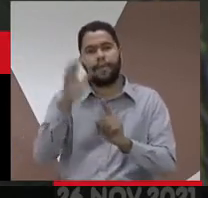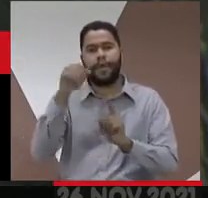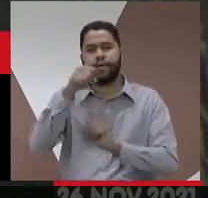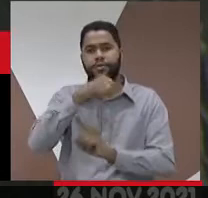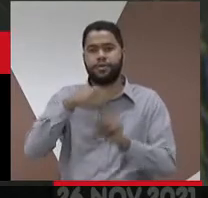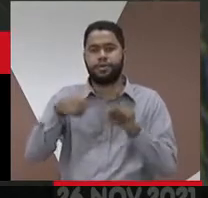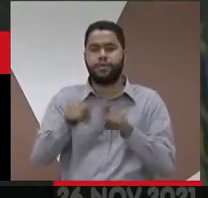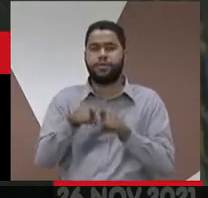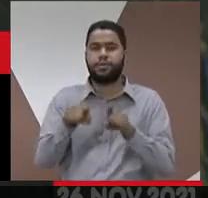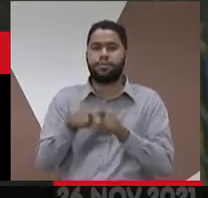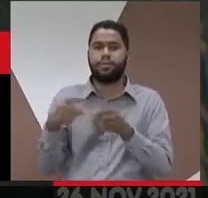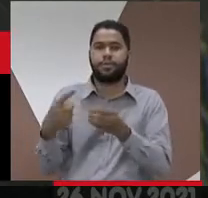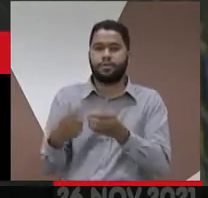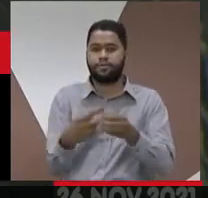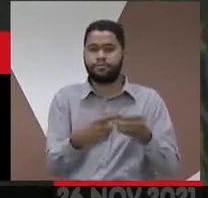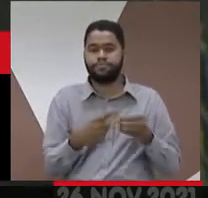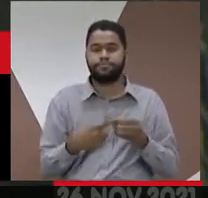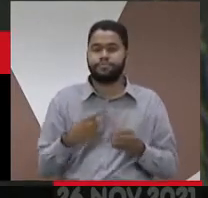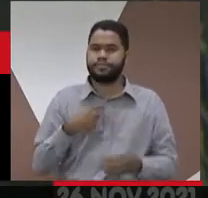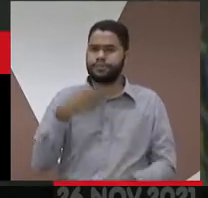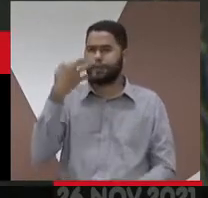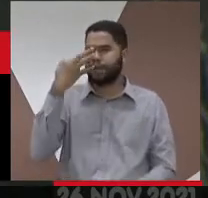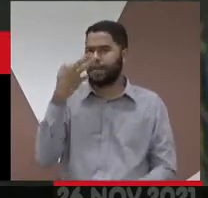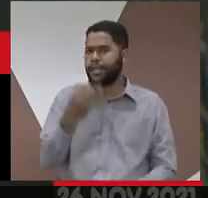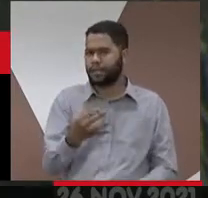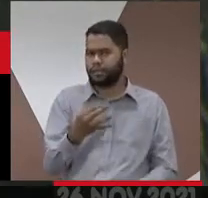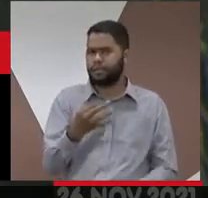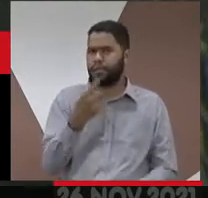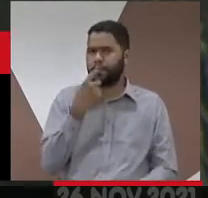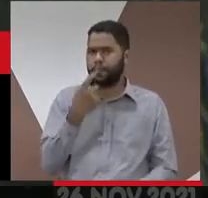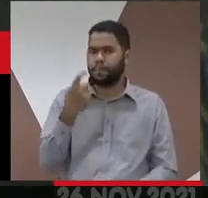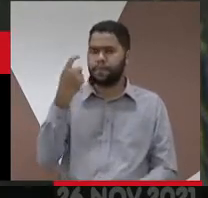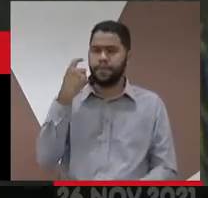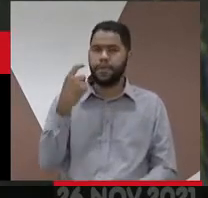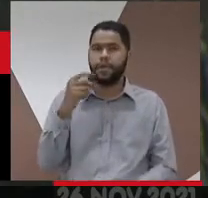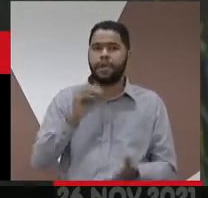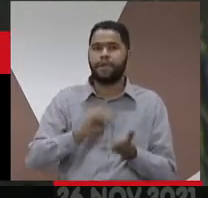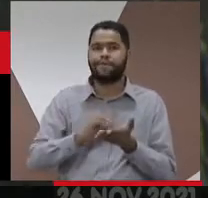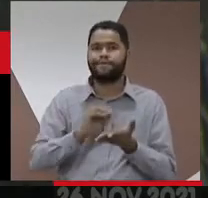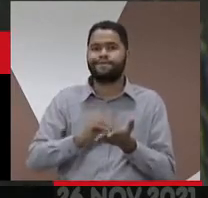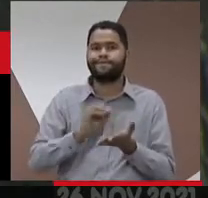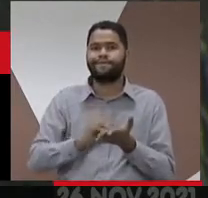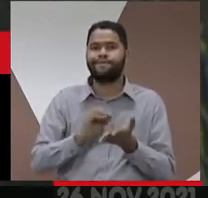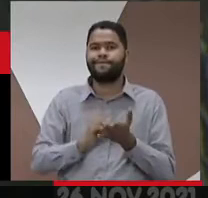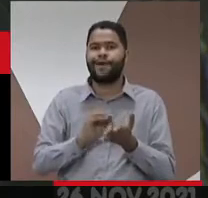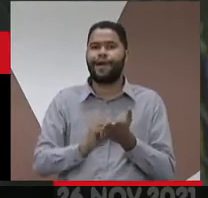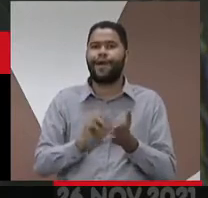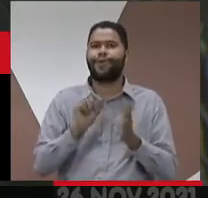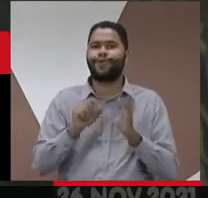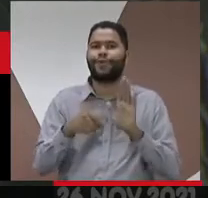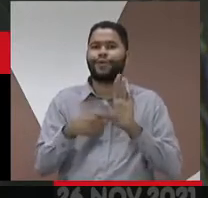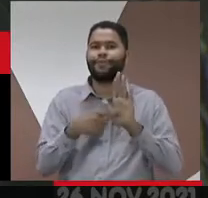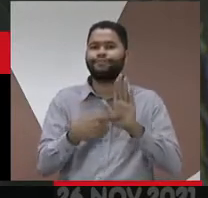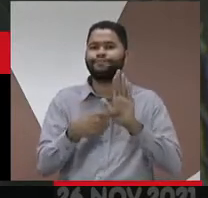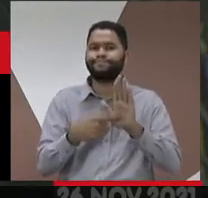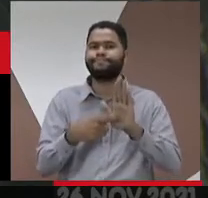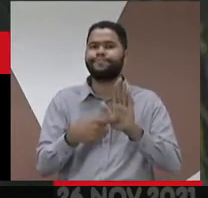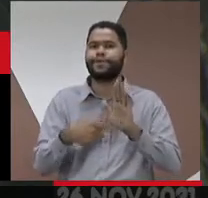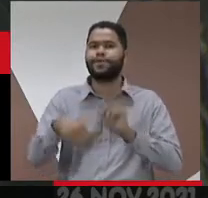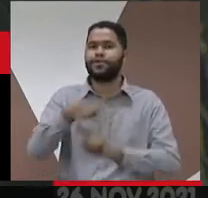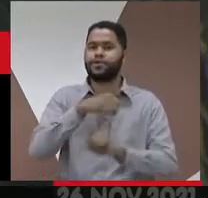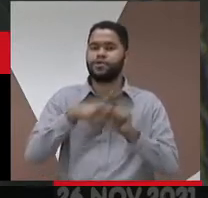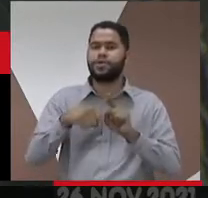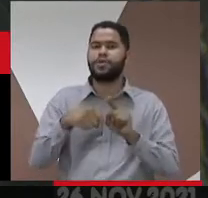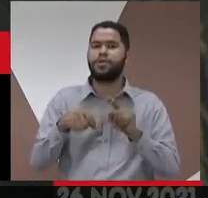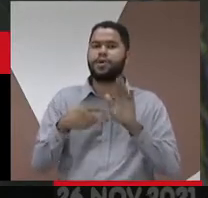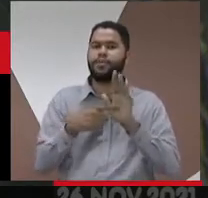nos municípios. E o que me chama a atenção mais recentemente é a falta de transparência. A pedido dos movimentos sociais, eu